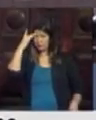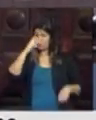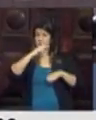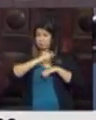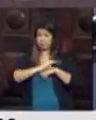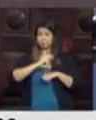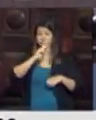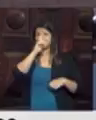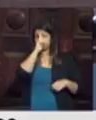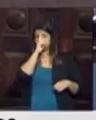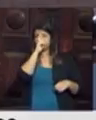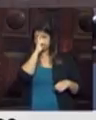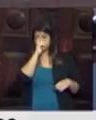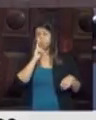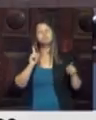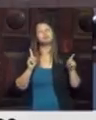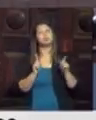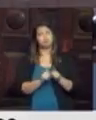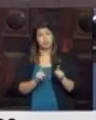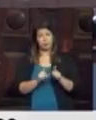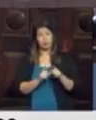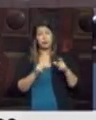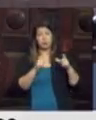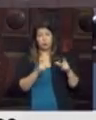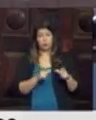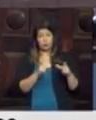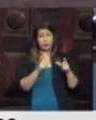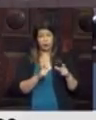comunidade. Felizmente,